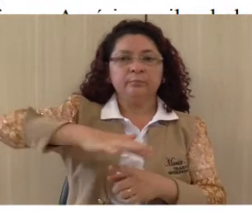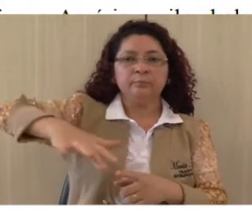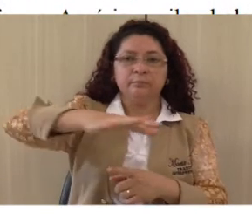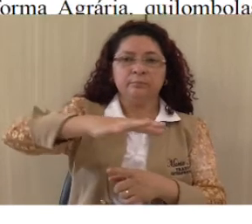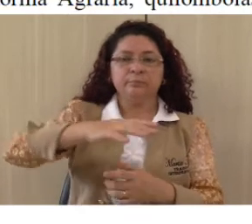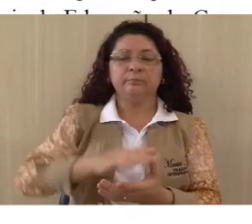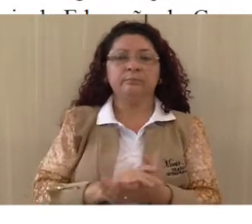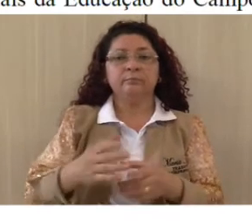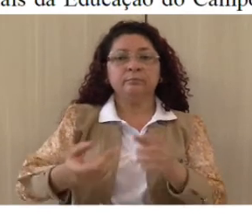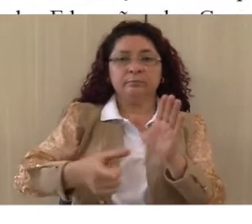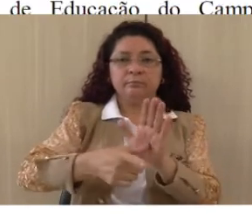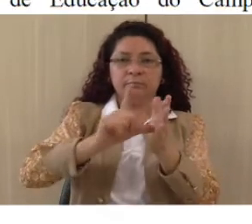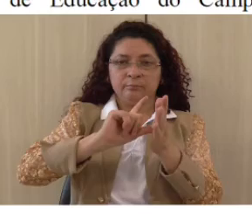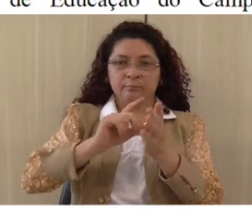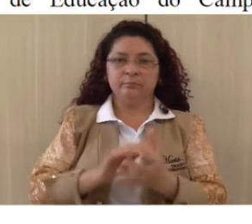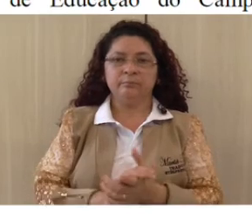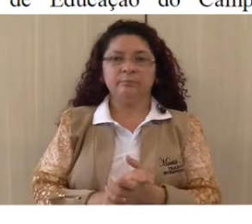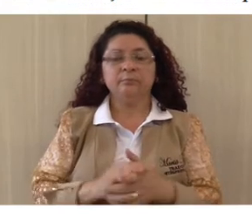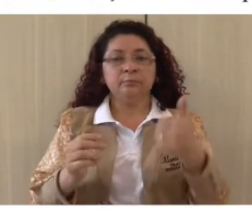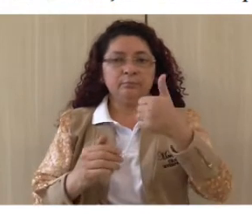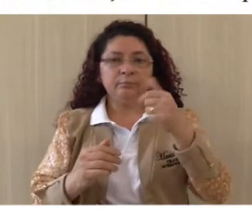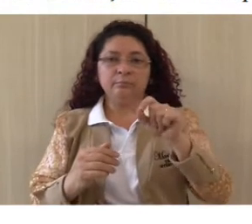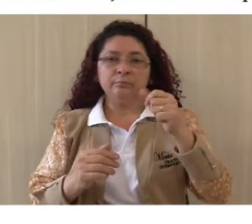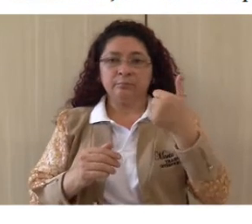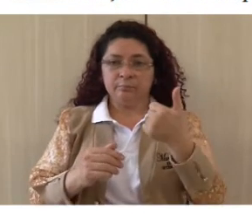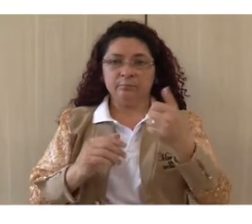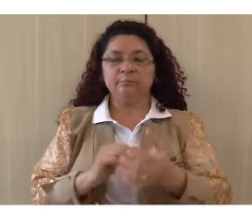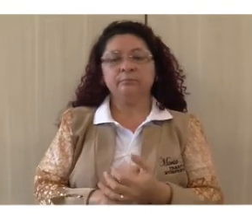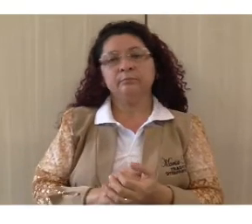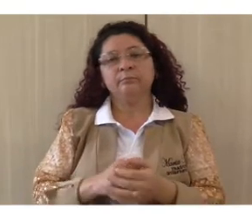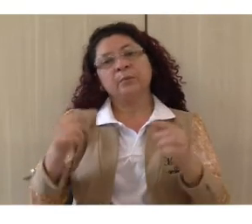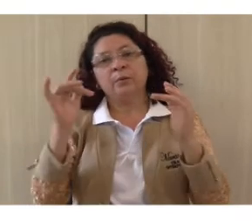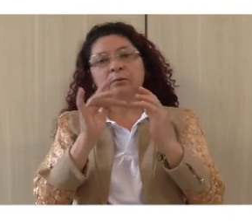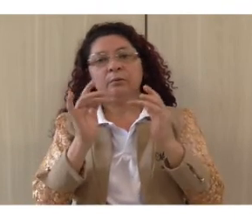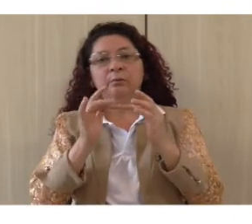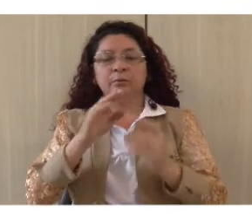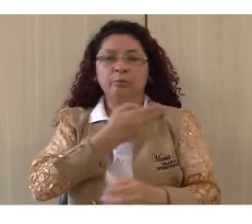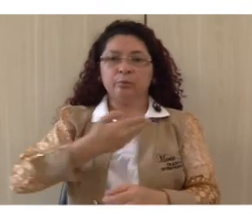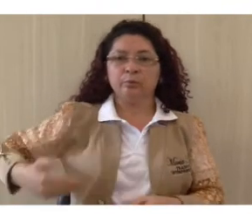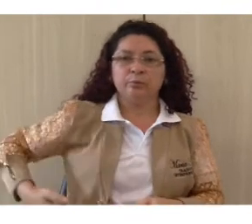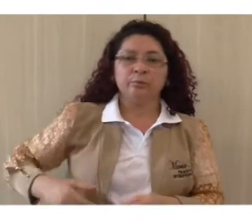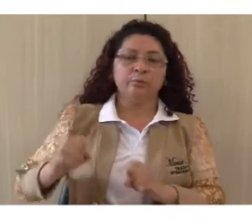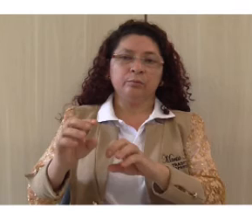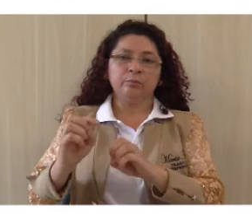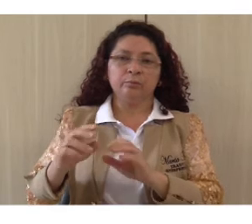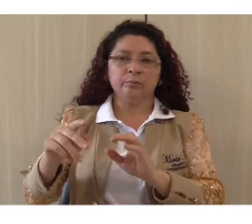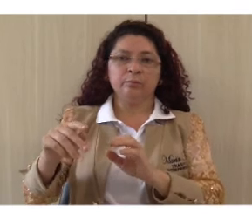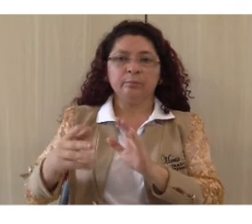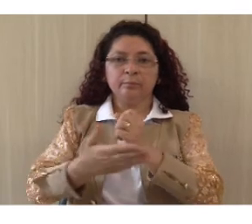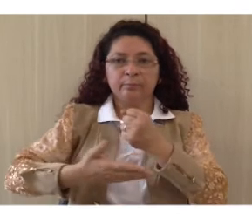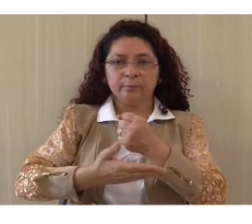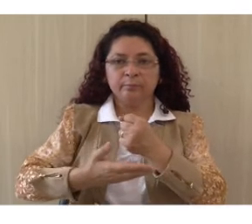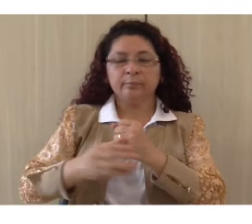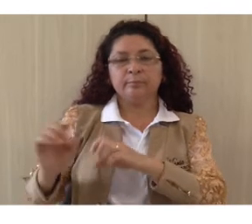disposições preliminares. Item 1.1. De acordo com as políticas públicas de atendimento da educação básica